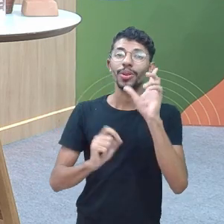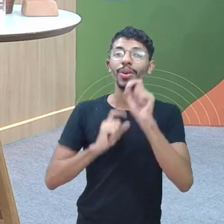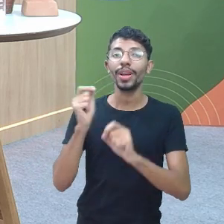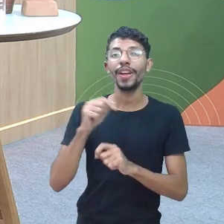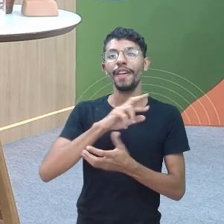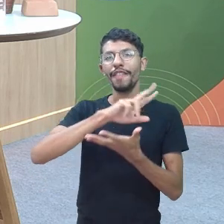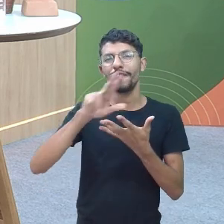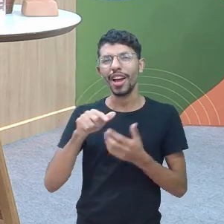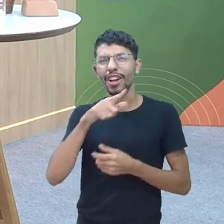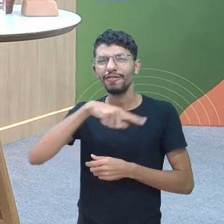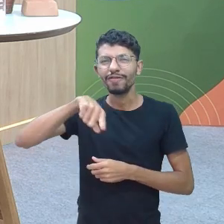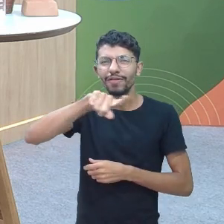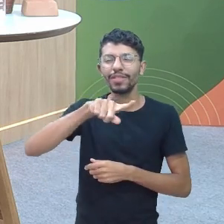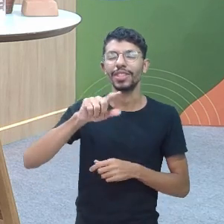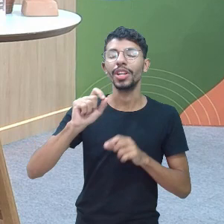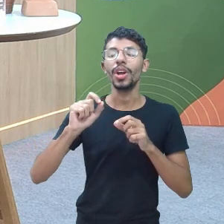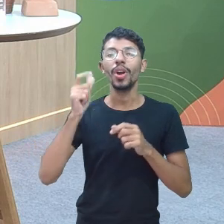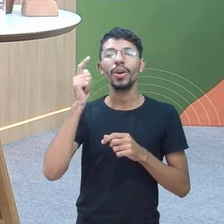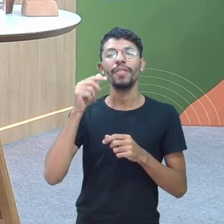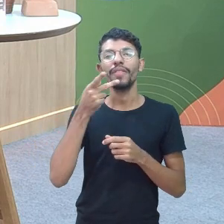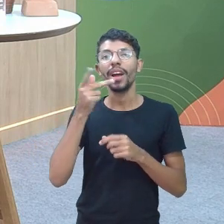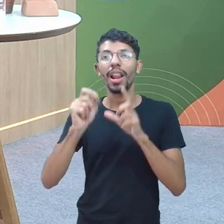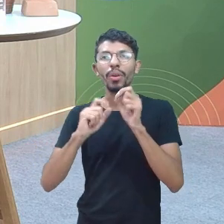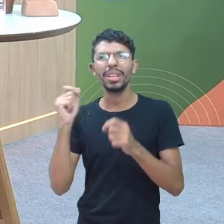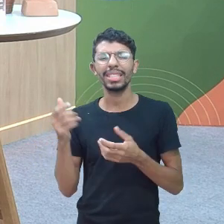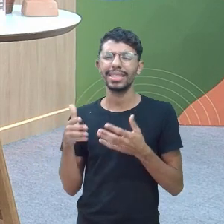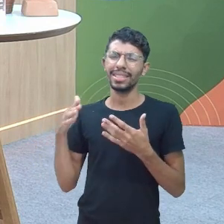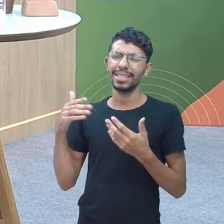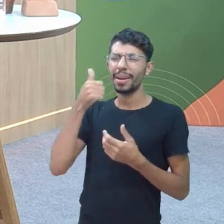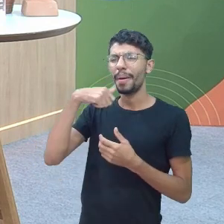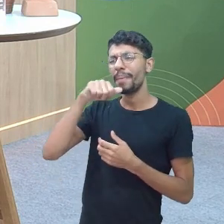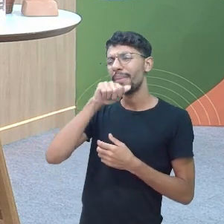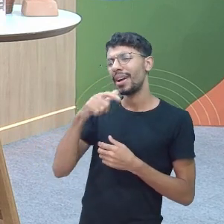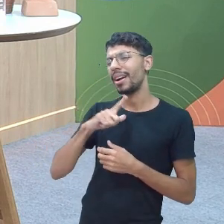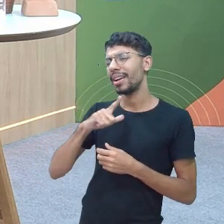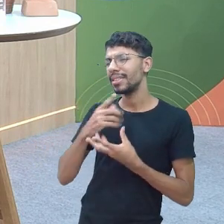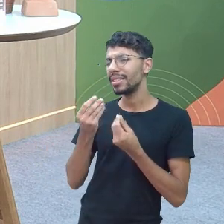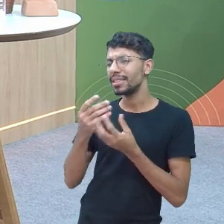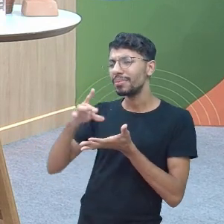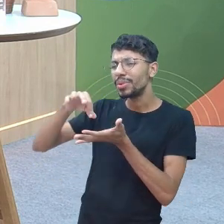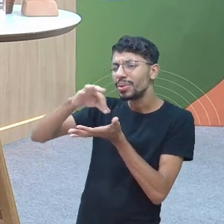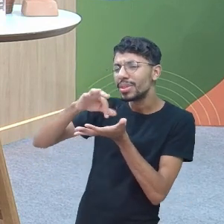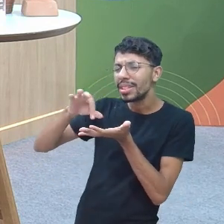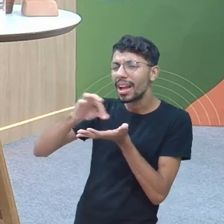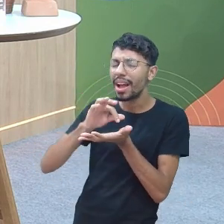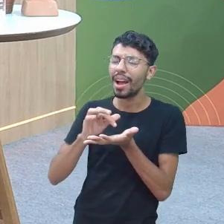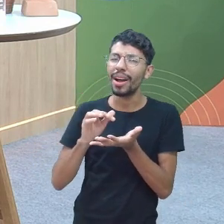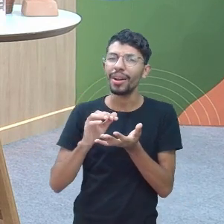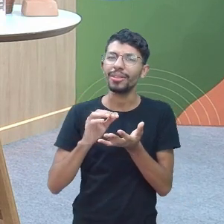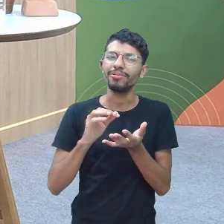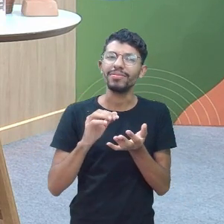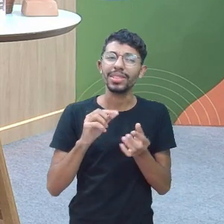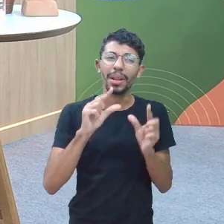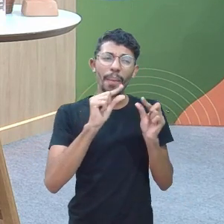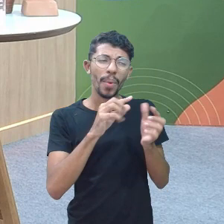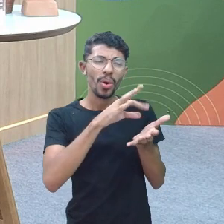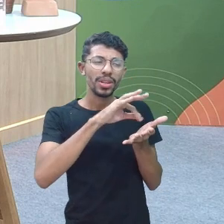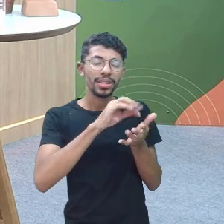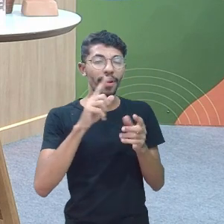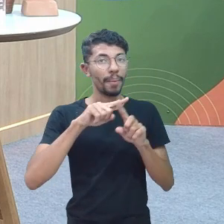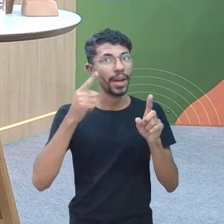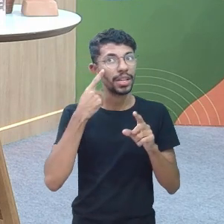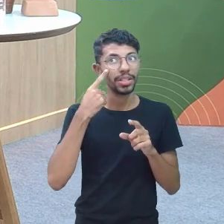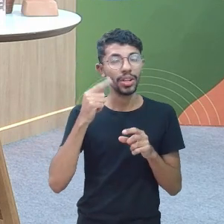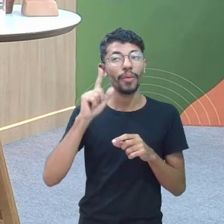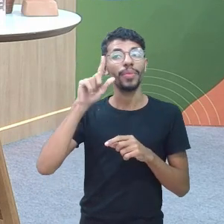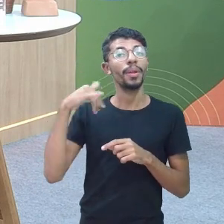tem sal. Vamos, traz aí. Então, ele é um tempero maravilhoso. Mas a gente vai ver que o importante é que ele esteja